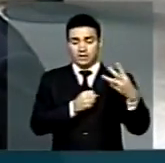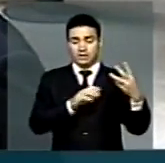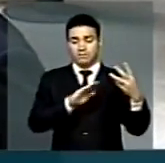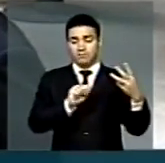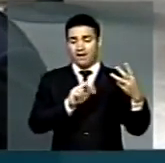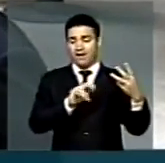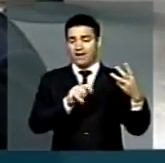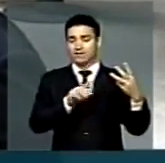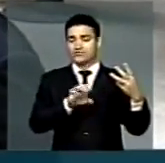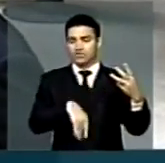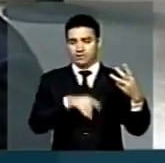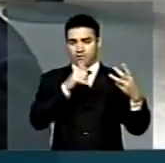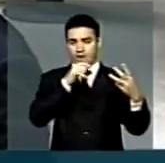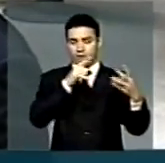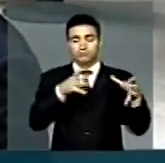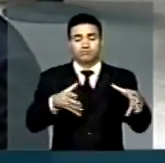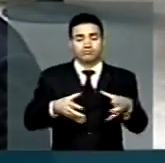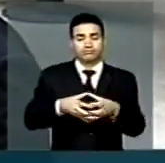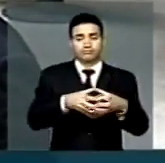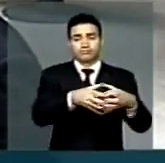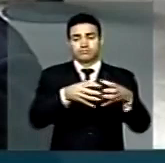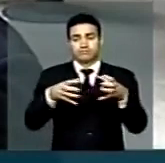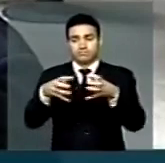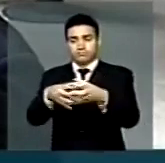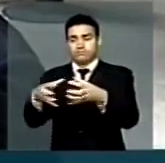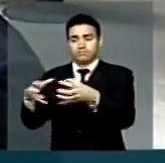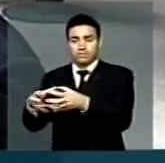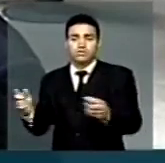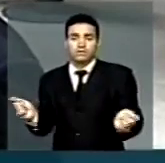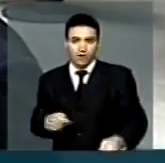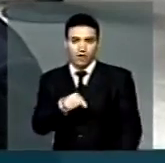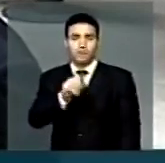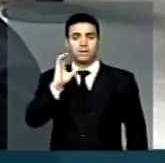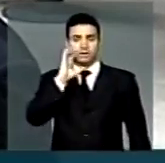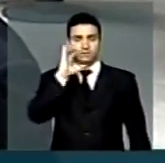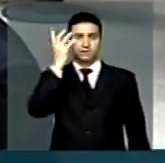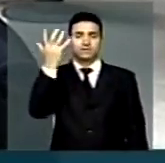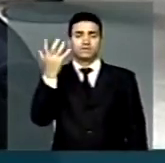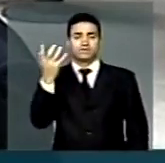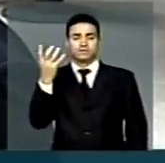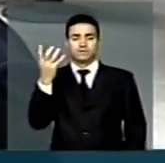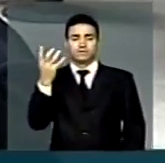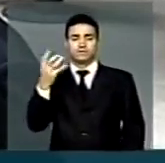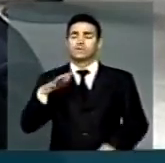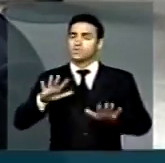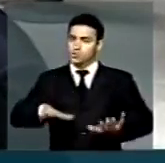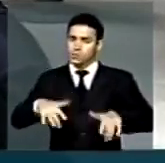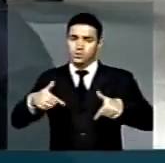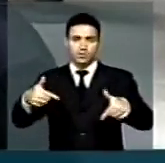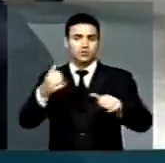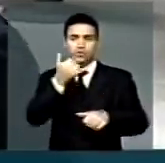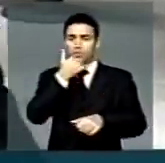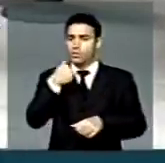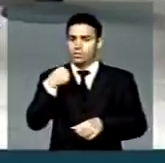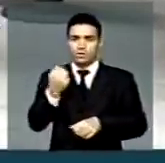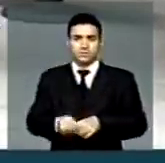barragens, que seria uma solução para a questão. Mobilização, não aceitamos a grande barragem.